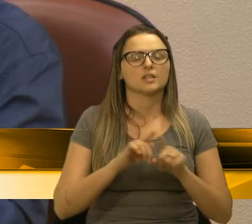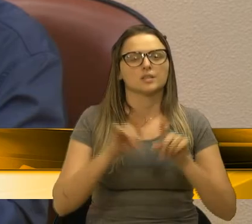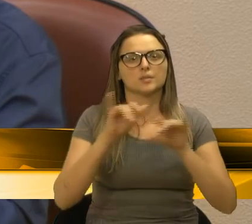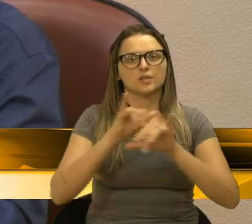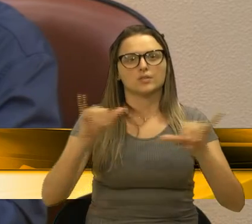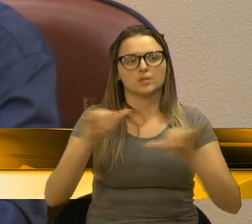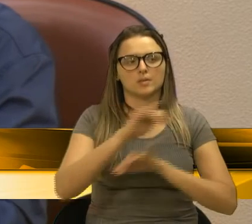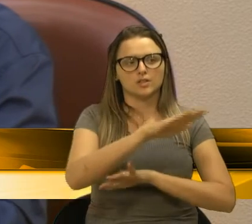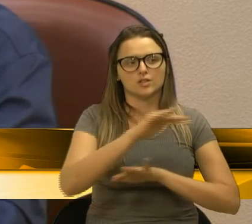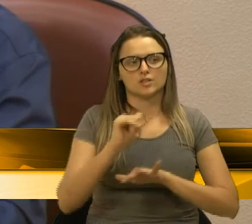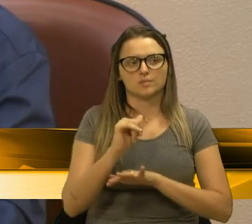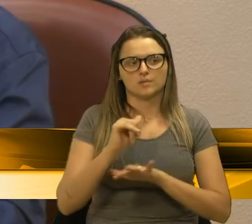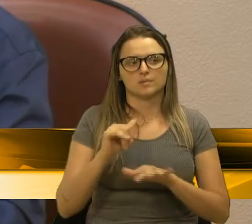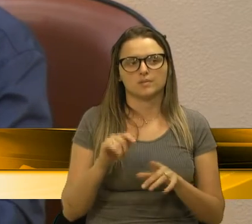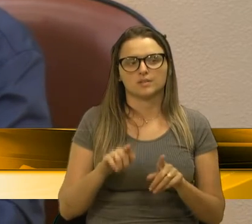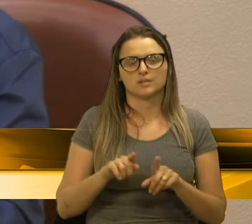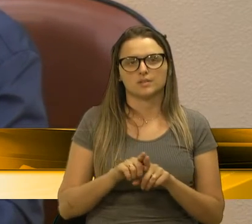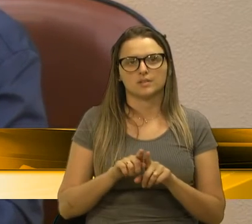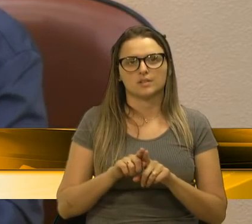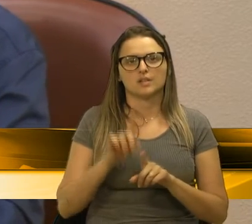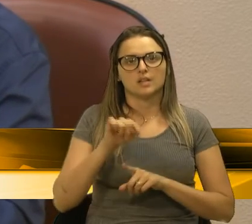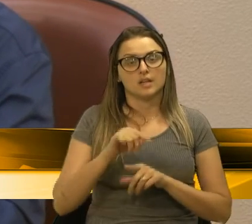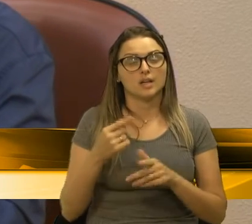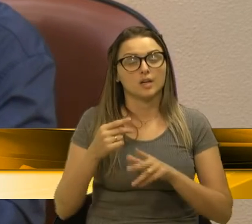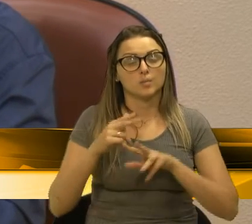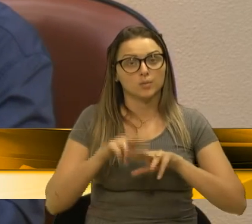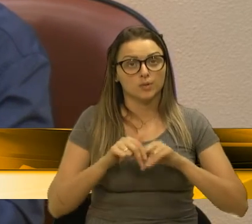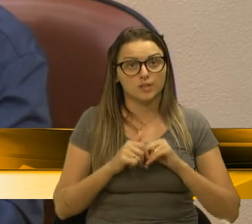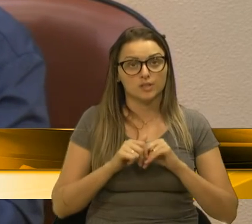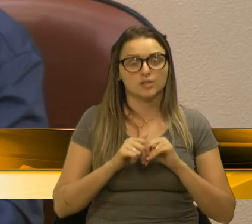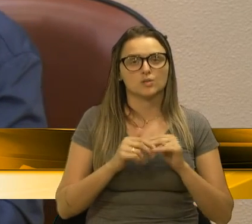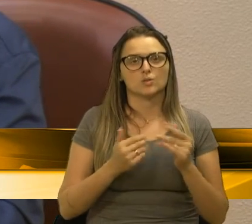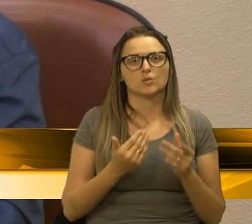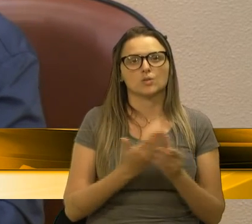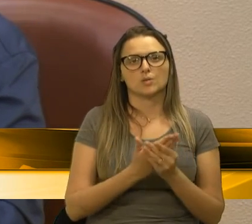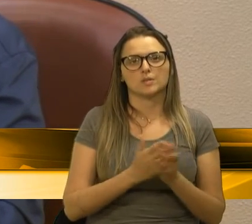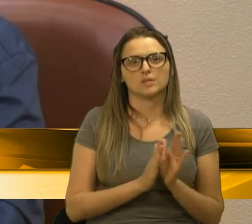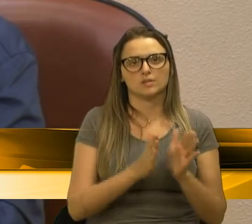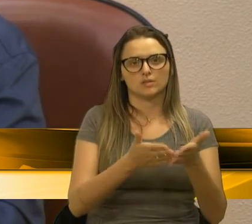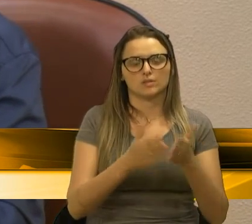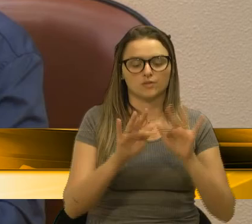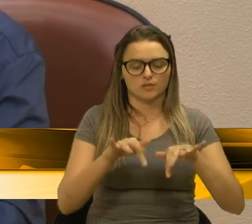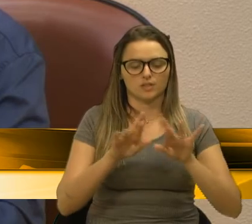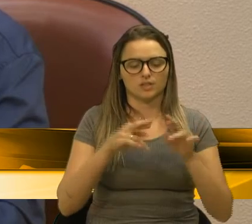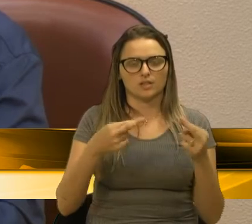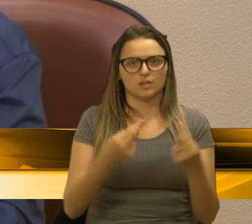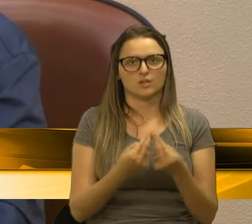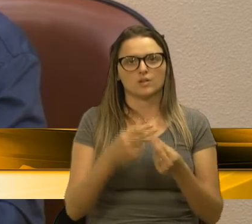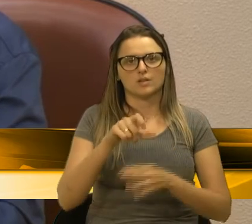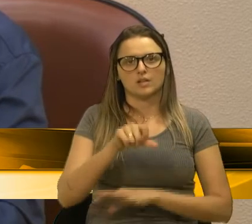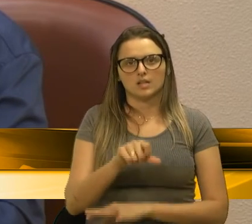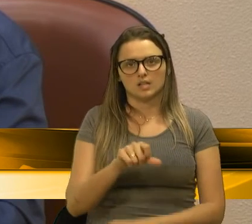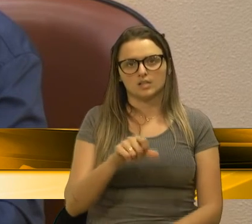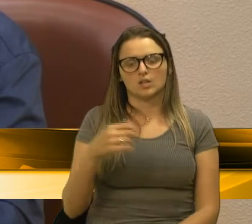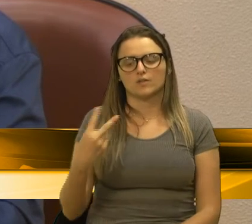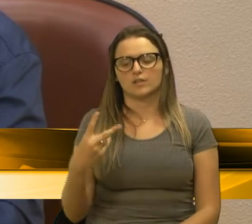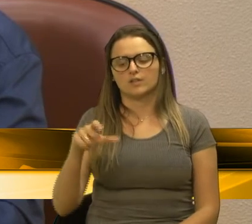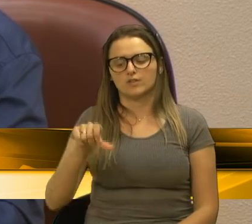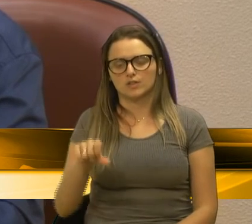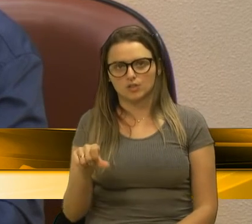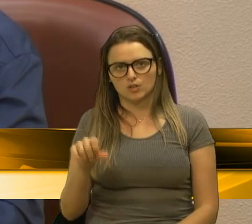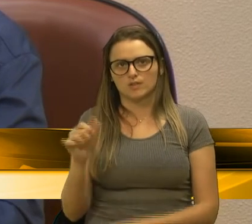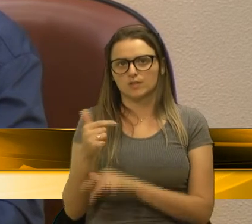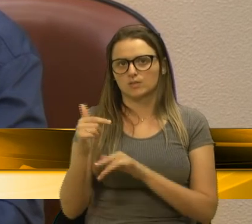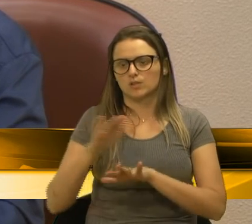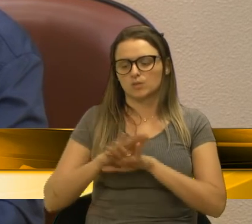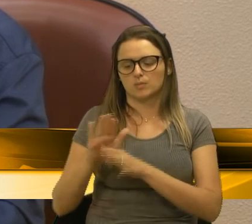informada e intimada sobre a presente diligência. Por fim, o presidente da comissão processante encerrou a presente audiência às 9 horas e 29 minutos, ainda